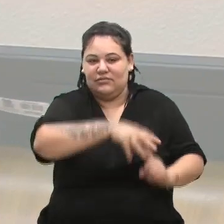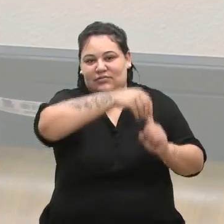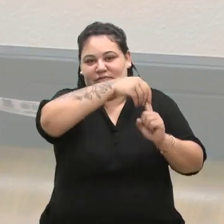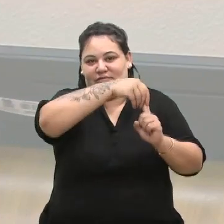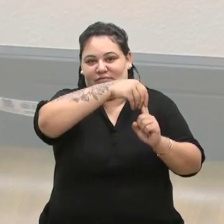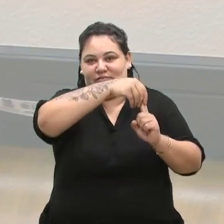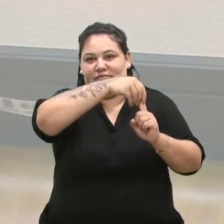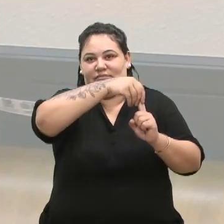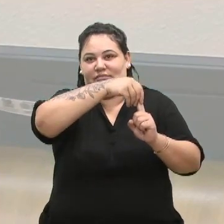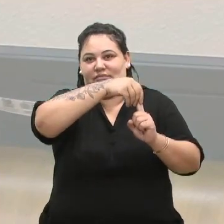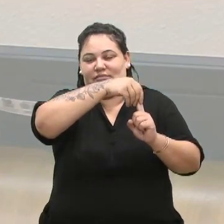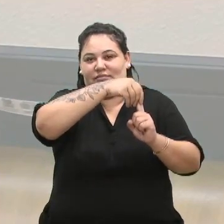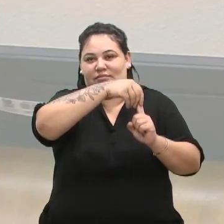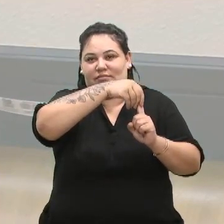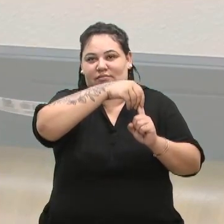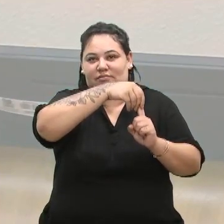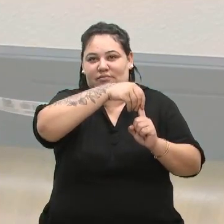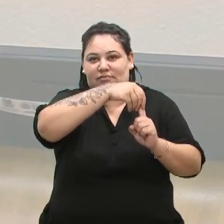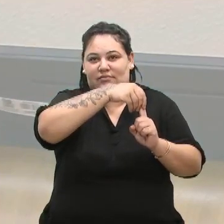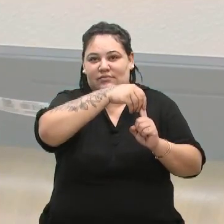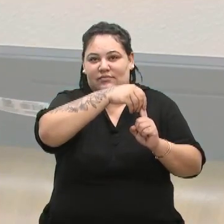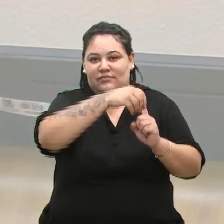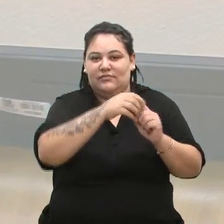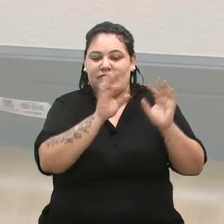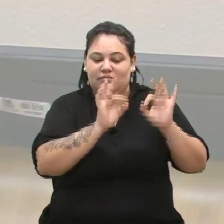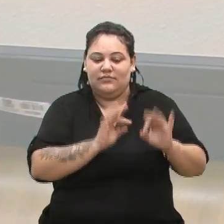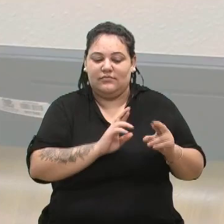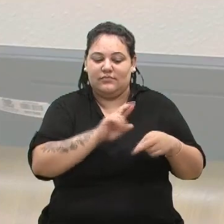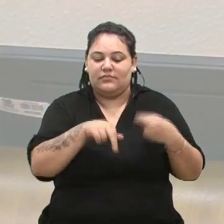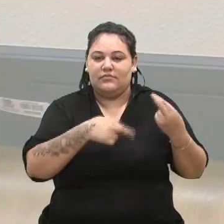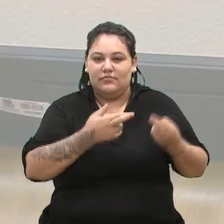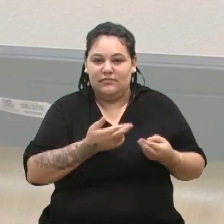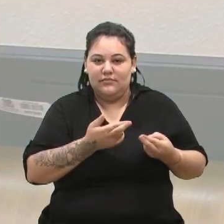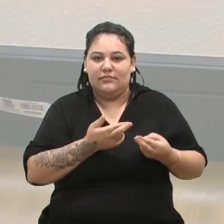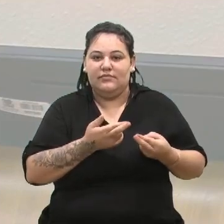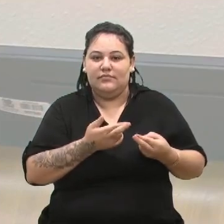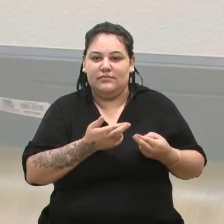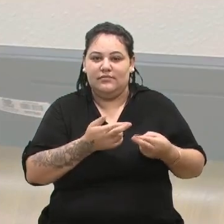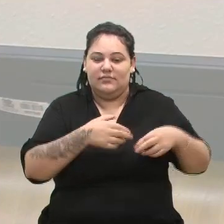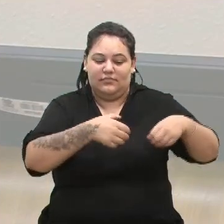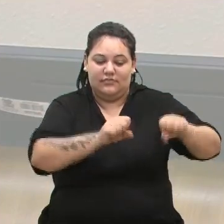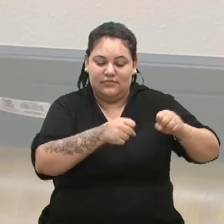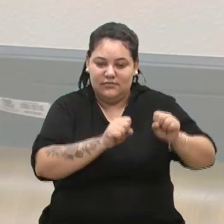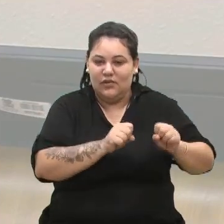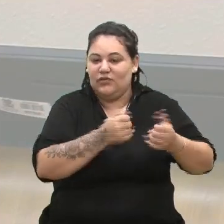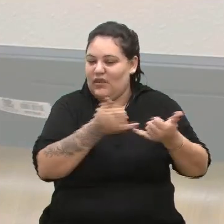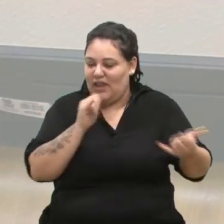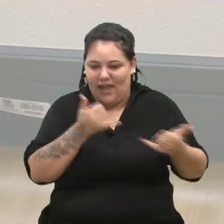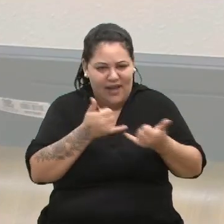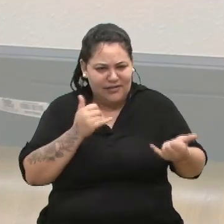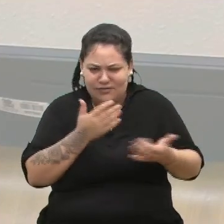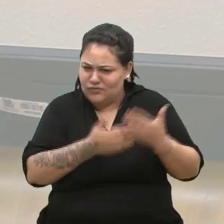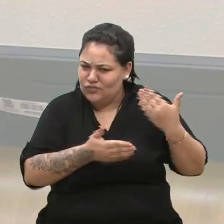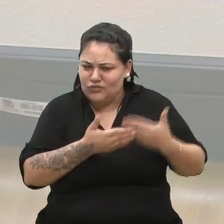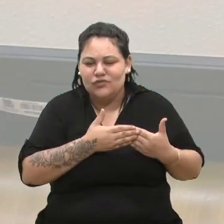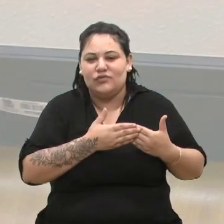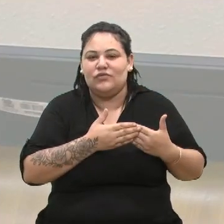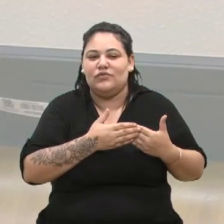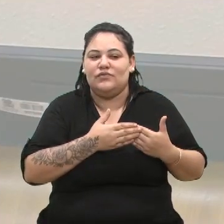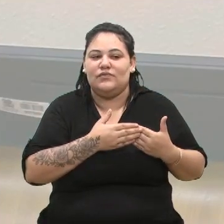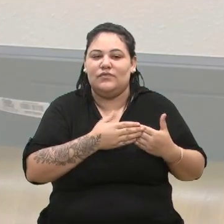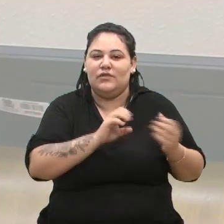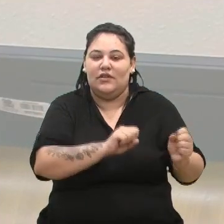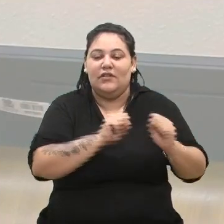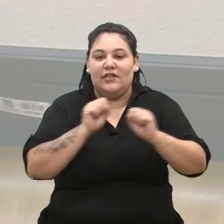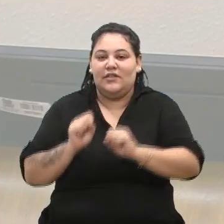sendo referência na questão de veículos elétricos, motos elétricas, enfim. E tudo isso que pode